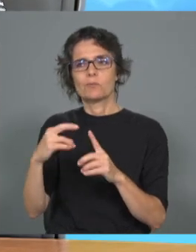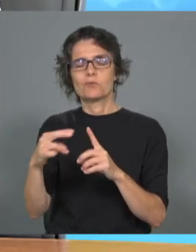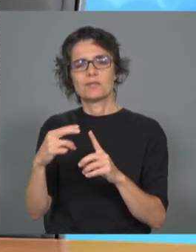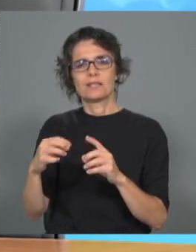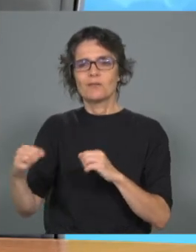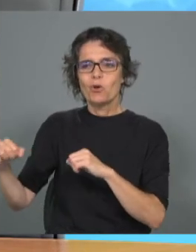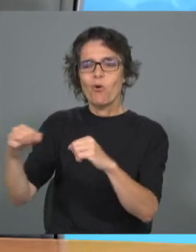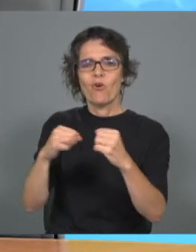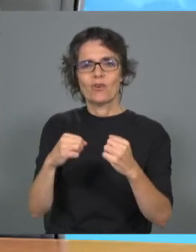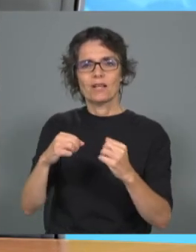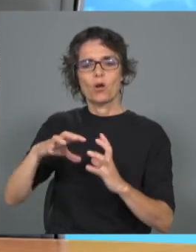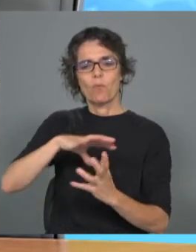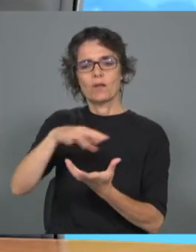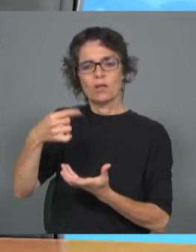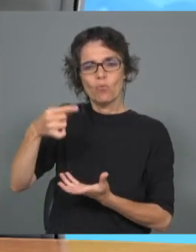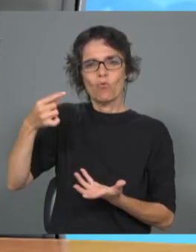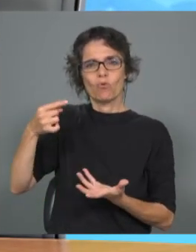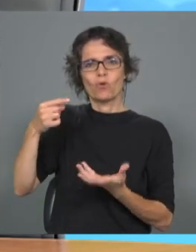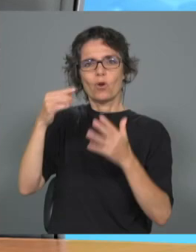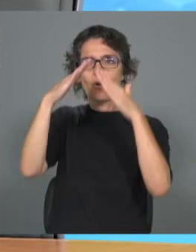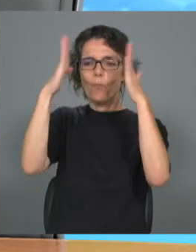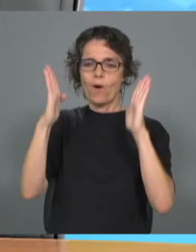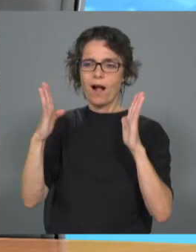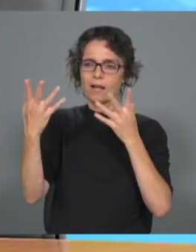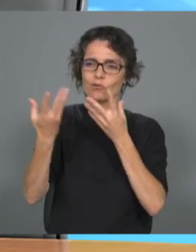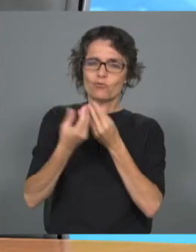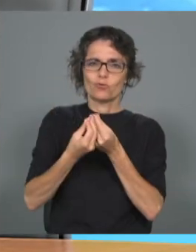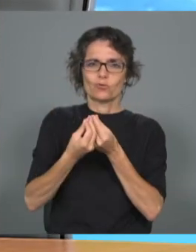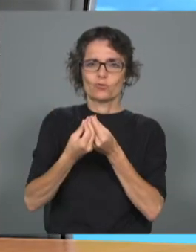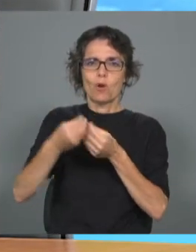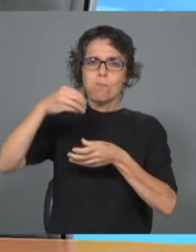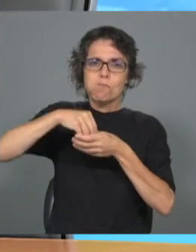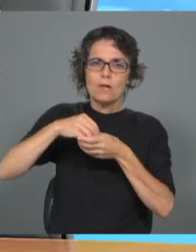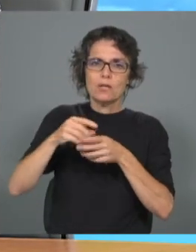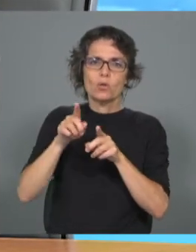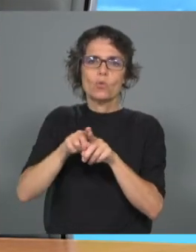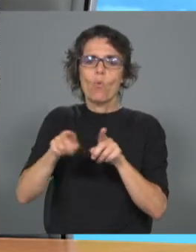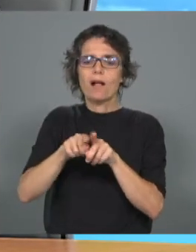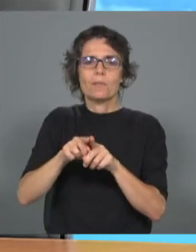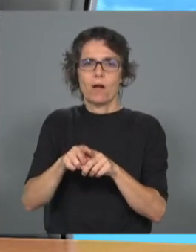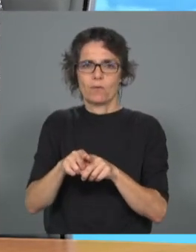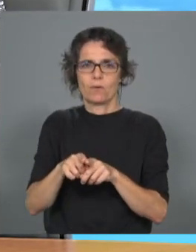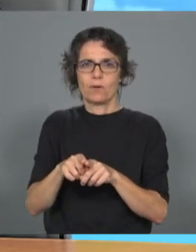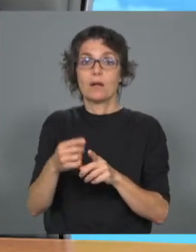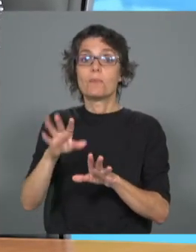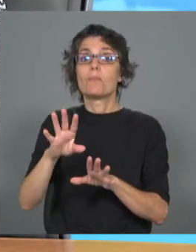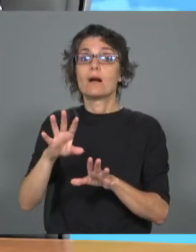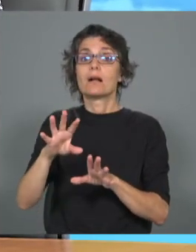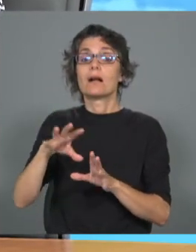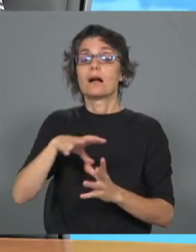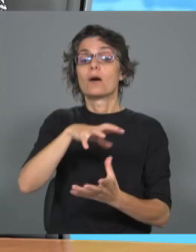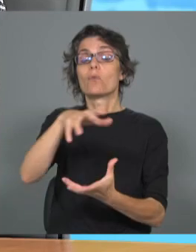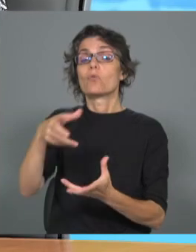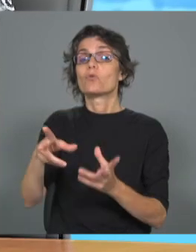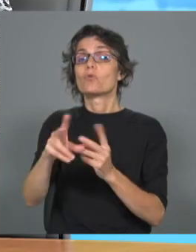o planeta é o único, é a nossa casa comum e temos que aprender a conviver como irmãos. E há quem queira construir um mundo novo